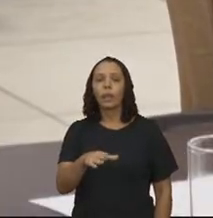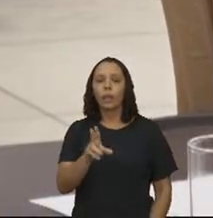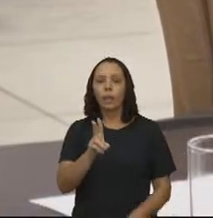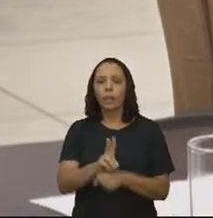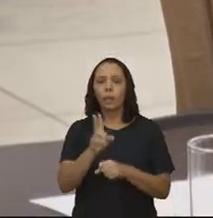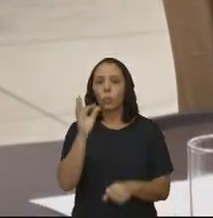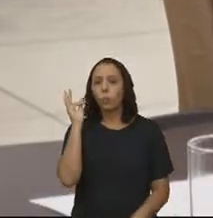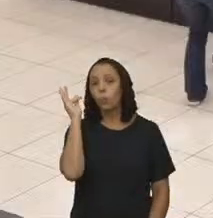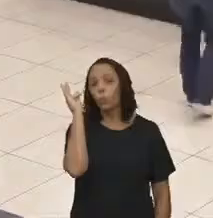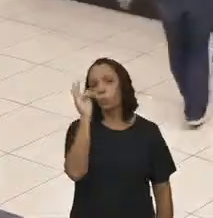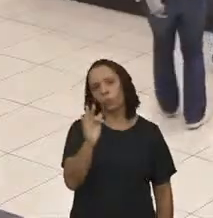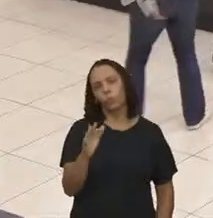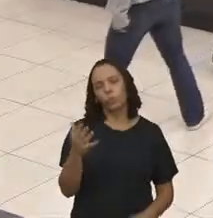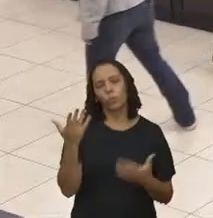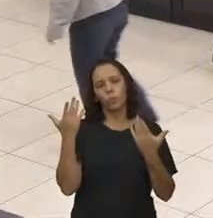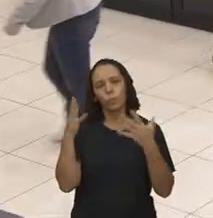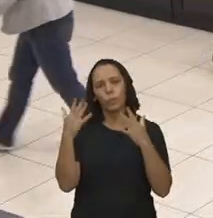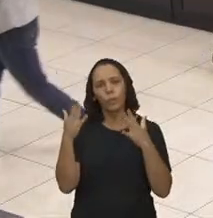favorável.